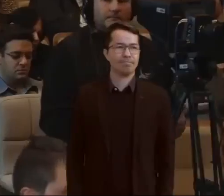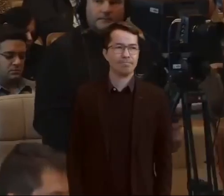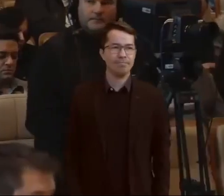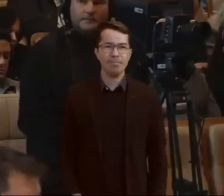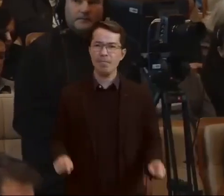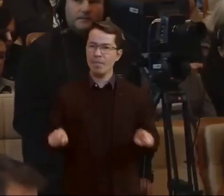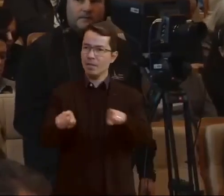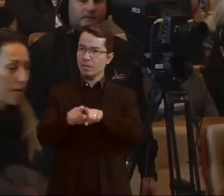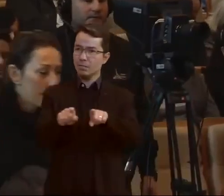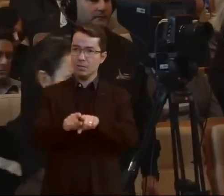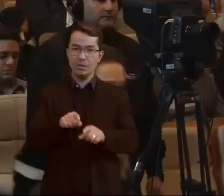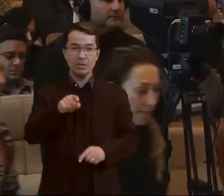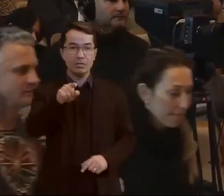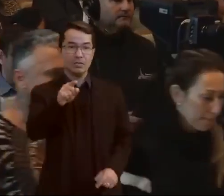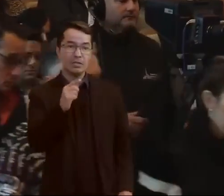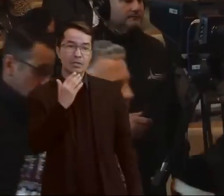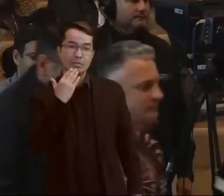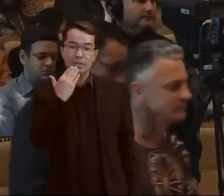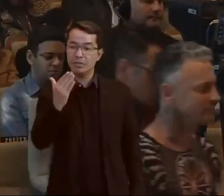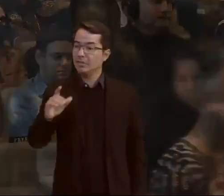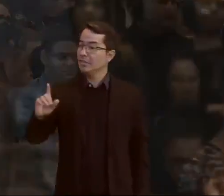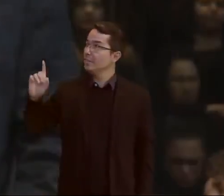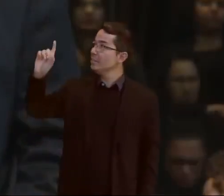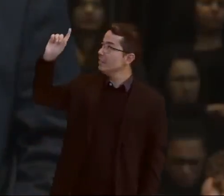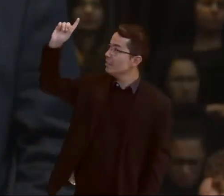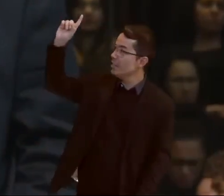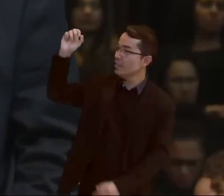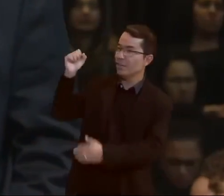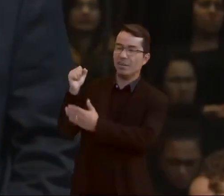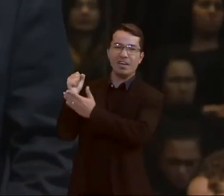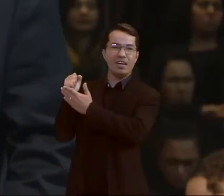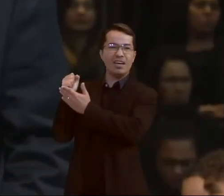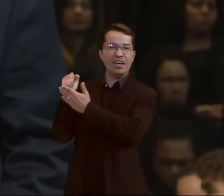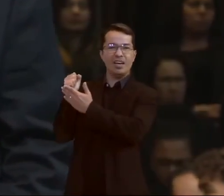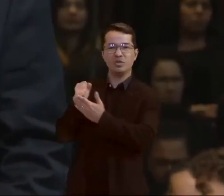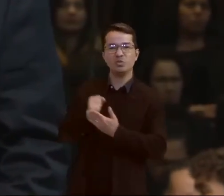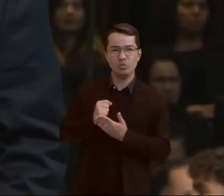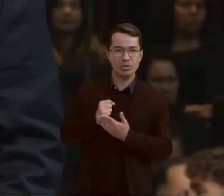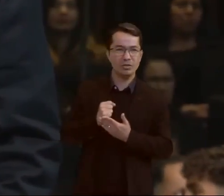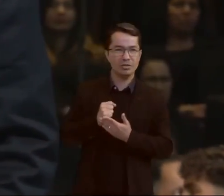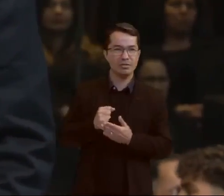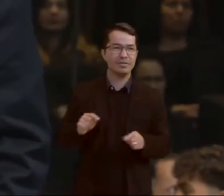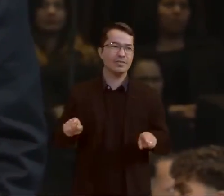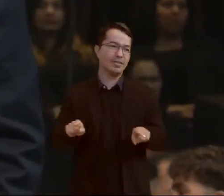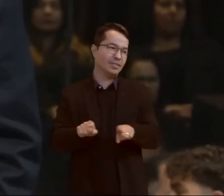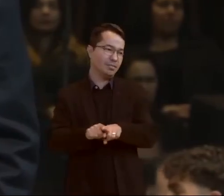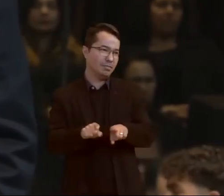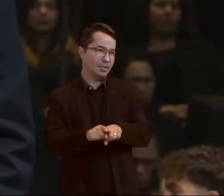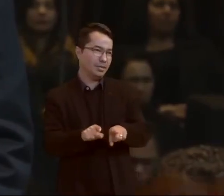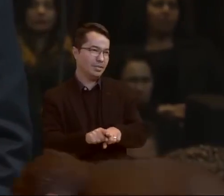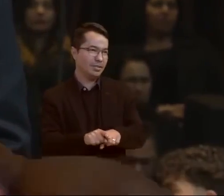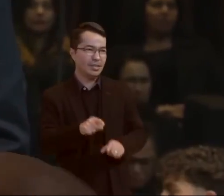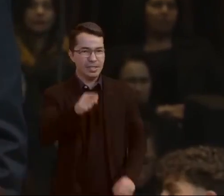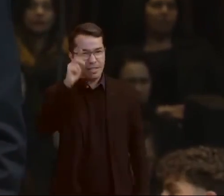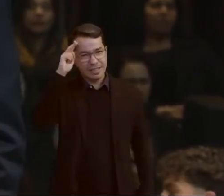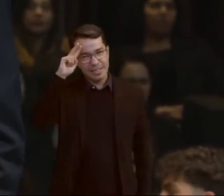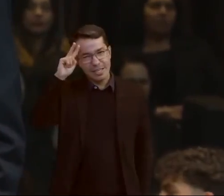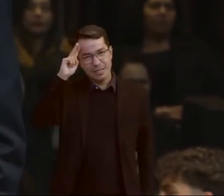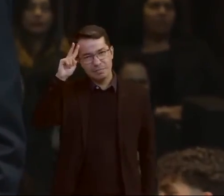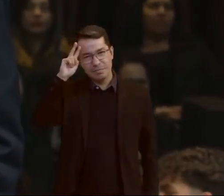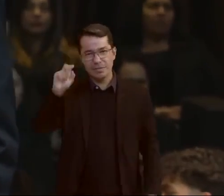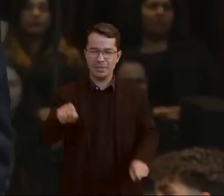Você vai pedir graça poderosa. E lembra, o que